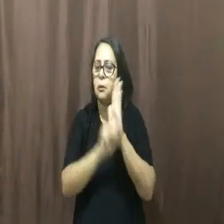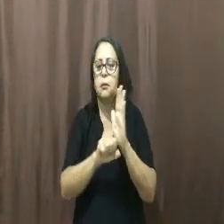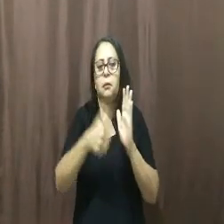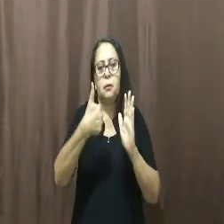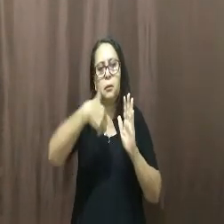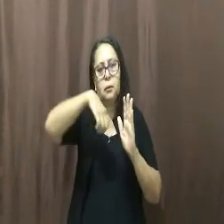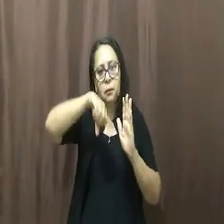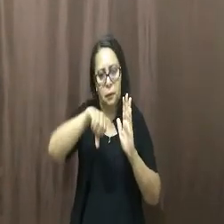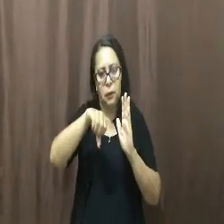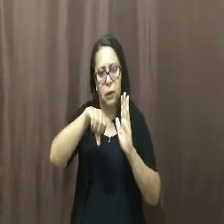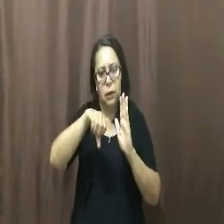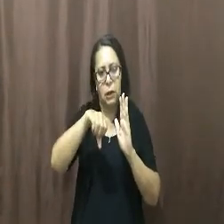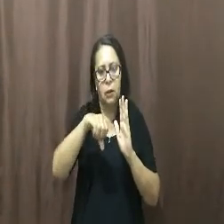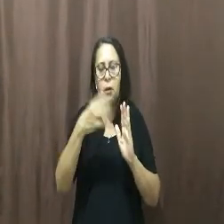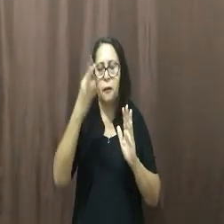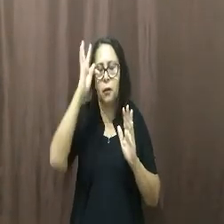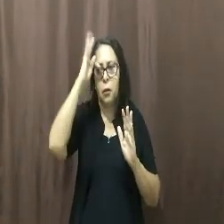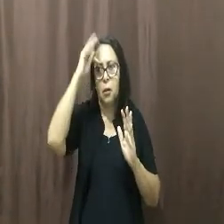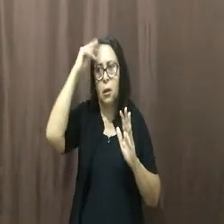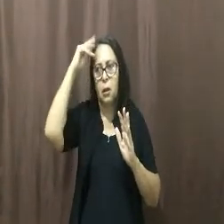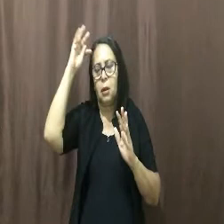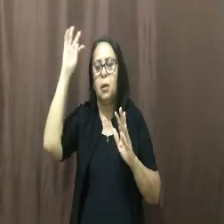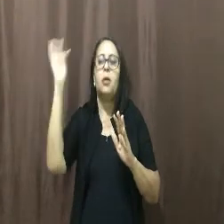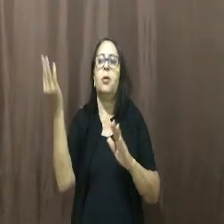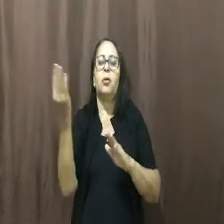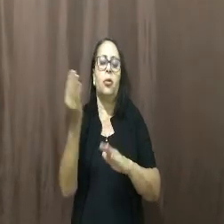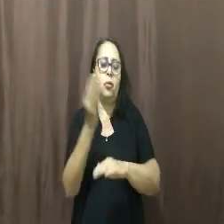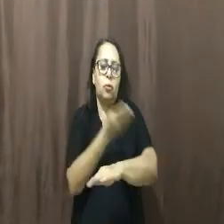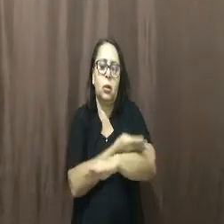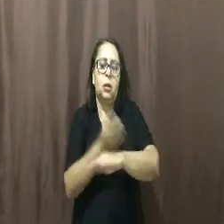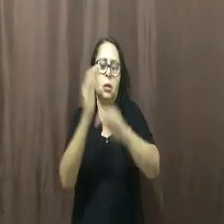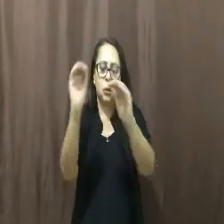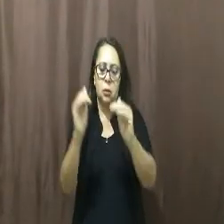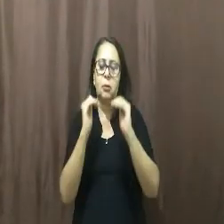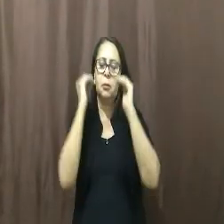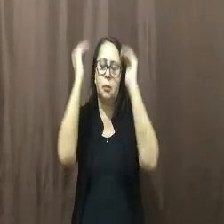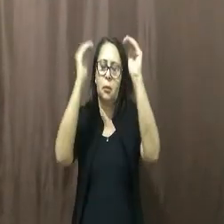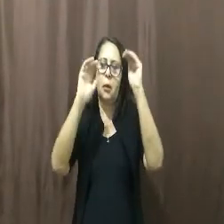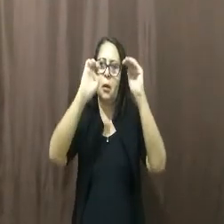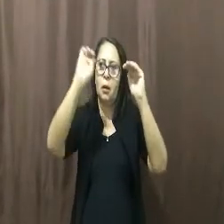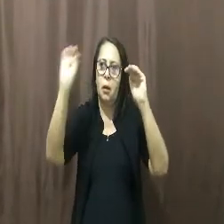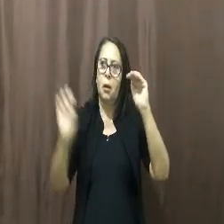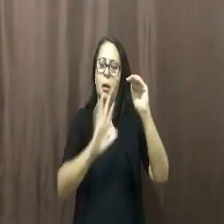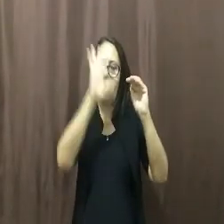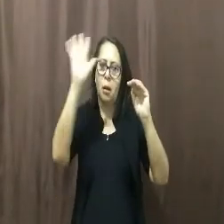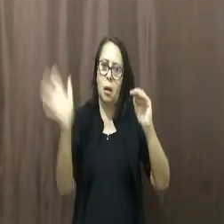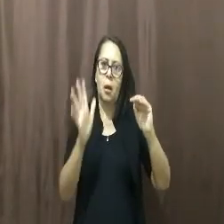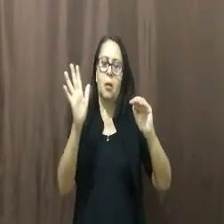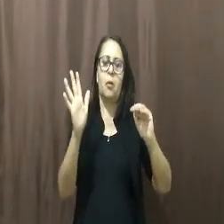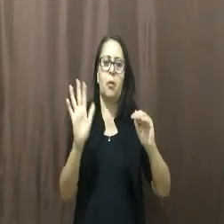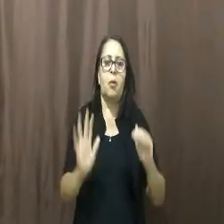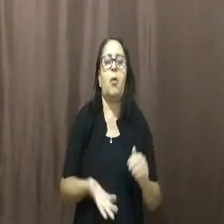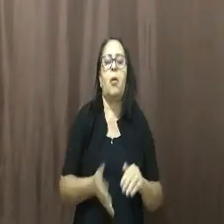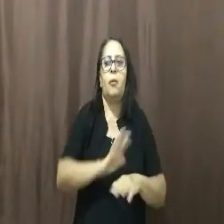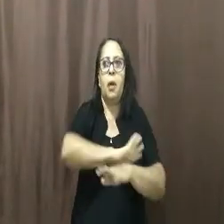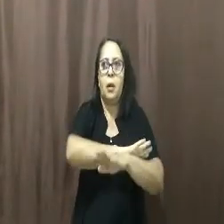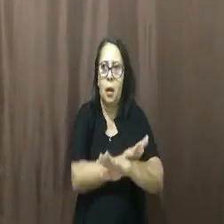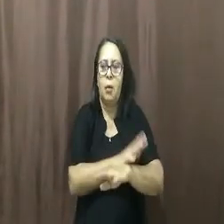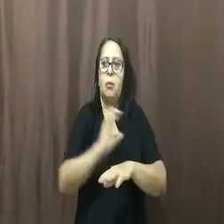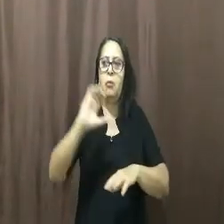século XIX, né, com teoria da supremacia branca, na Europa, com